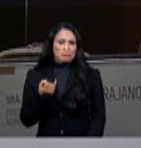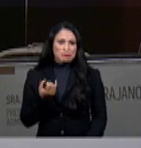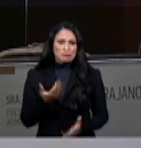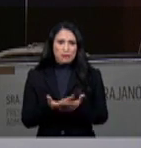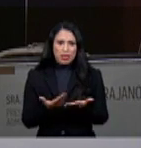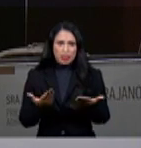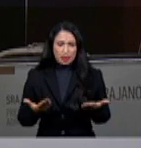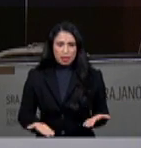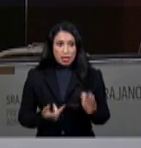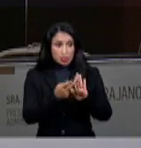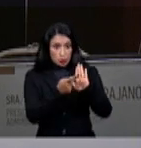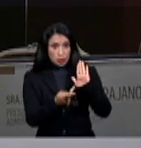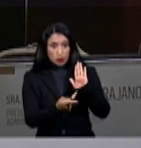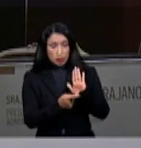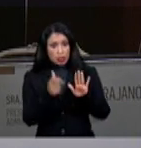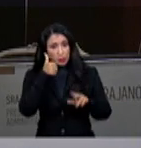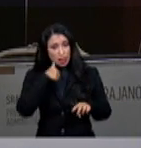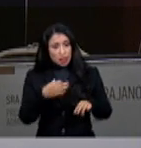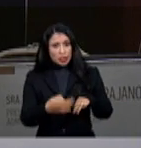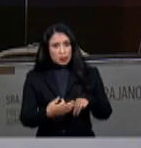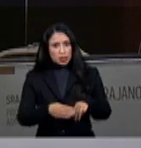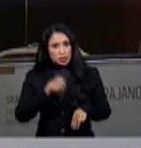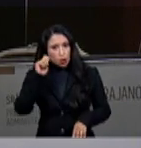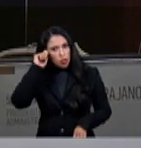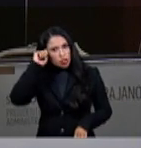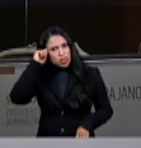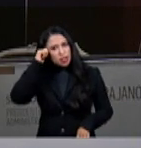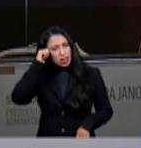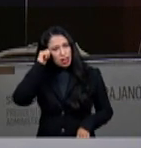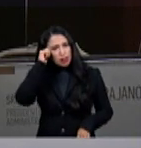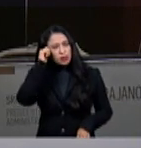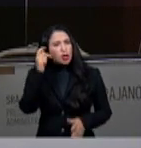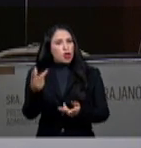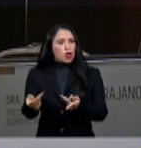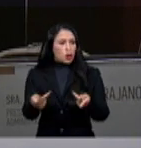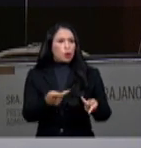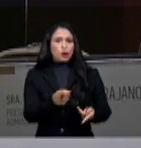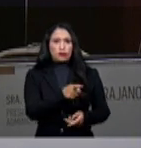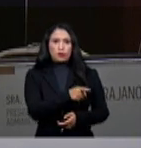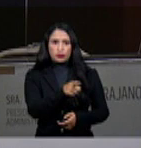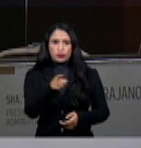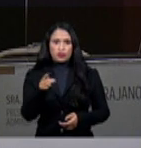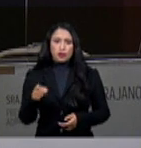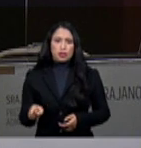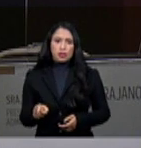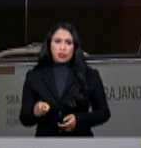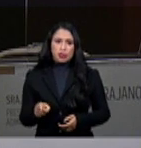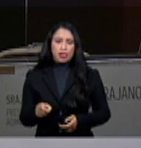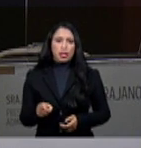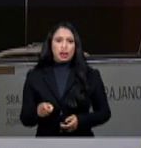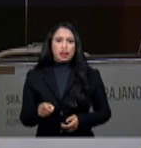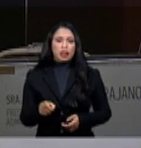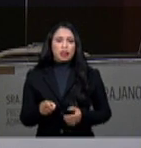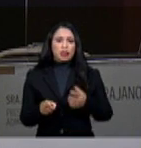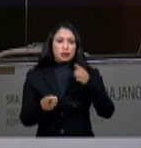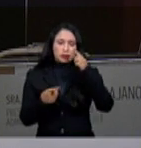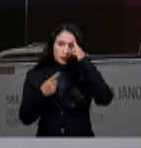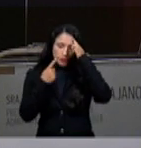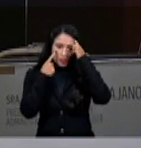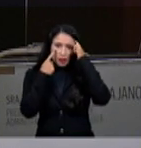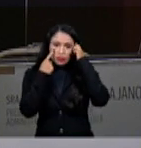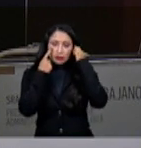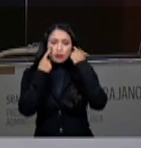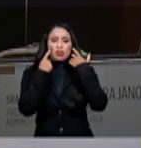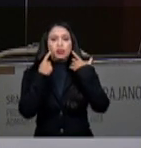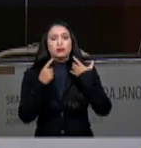esse programa que a ministra colocou de negros eu convido vocês até mesmo funciona para vocês verem